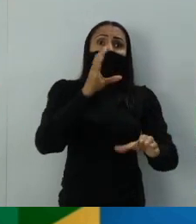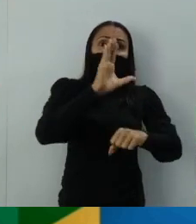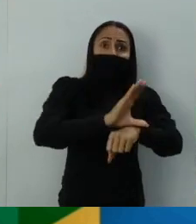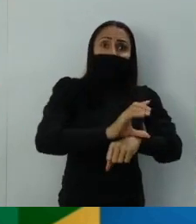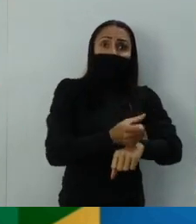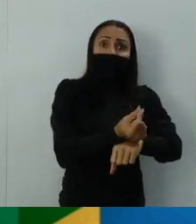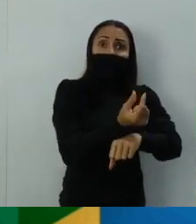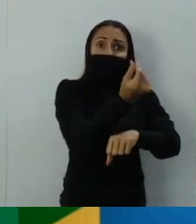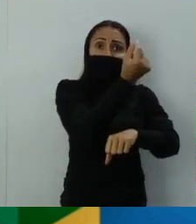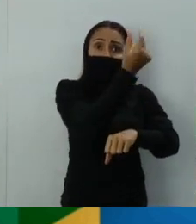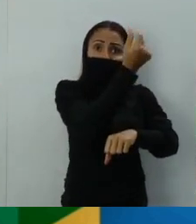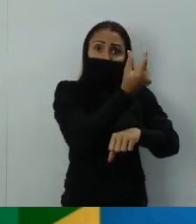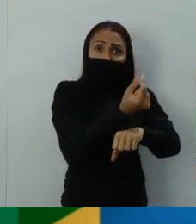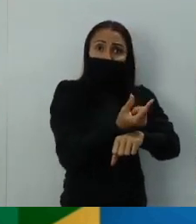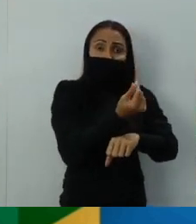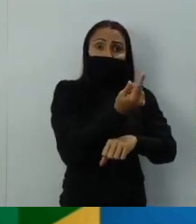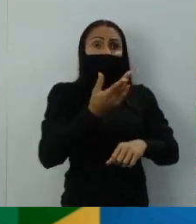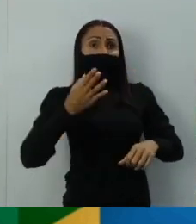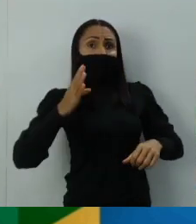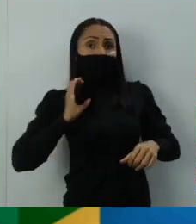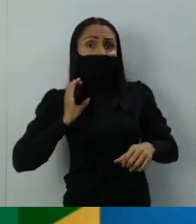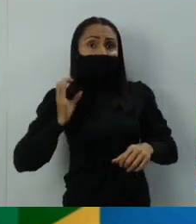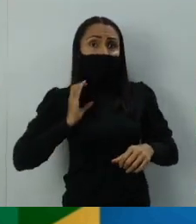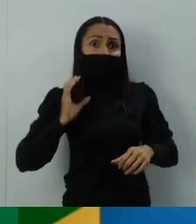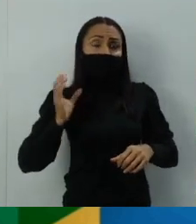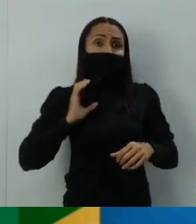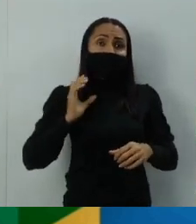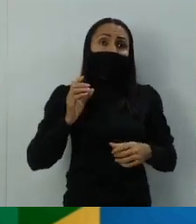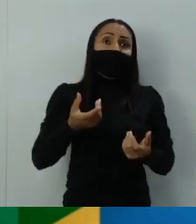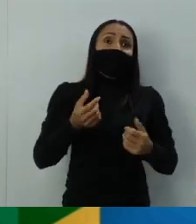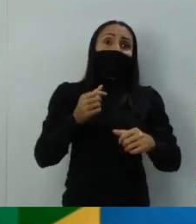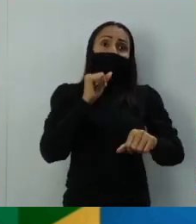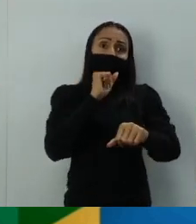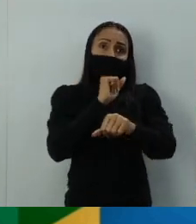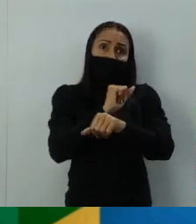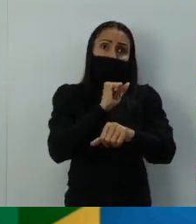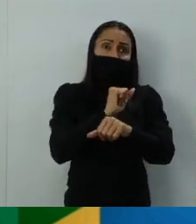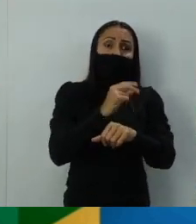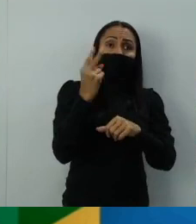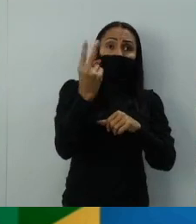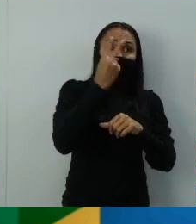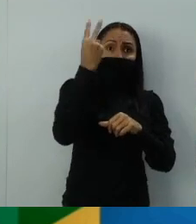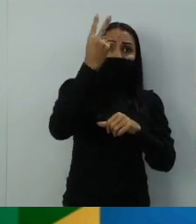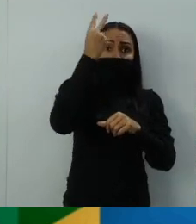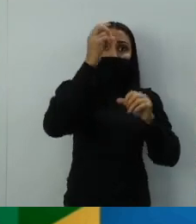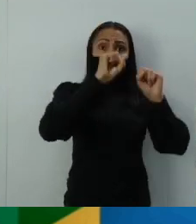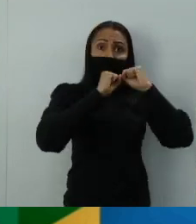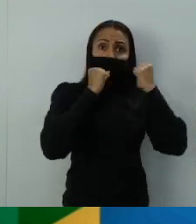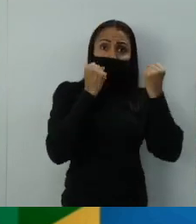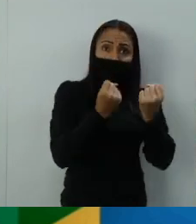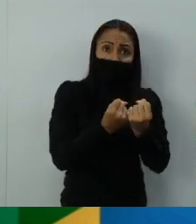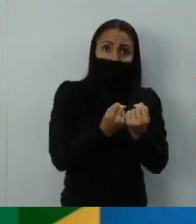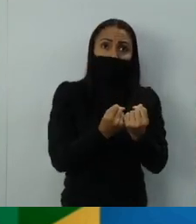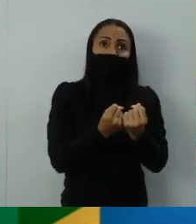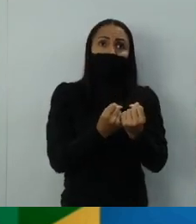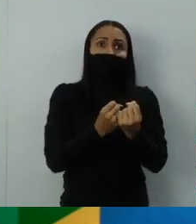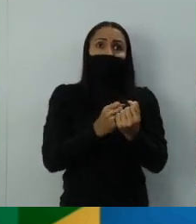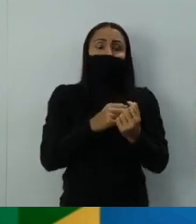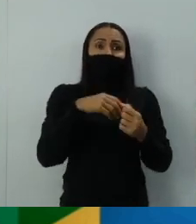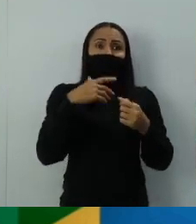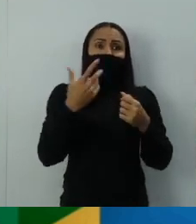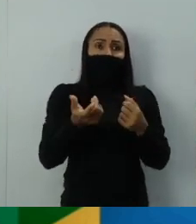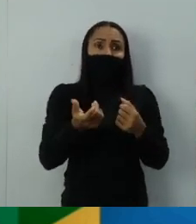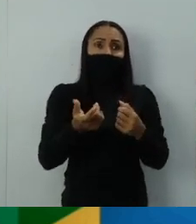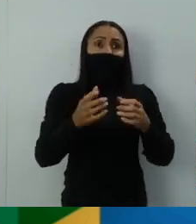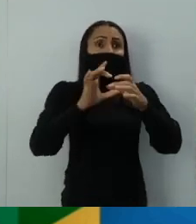riquezas, ideologia conservadora, que é a busca dos valores morais e sociais, ideologia anarquista, liberdade e